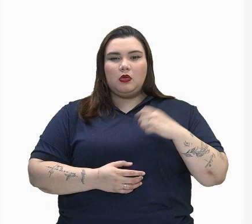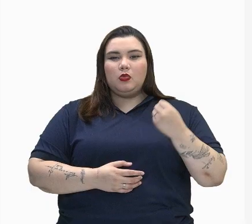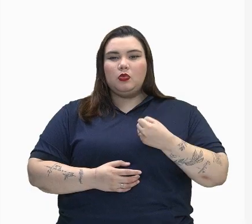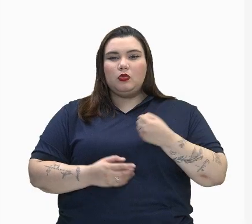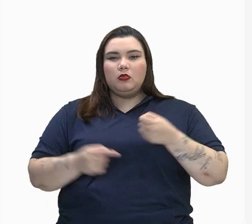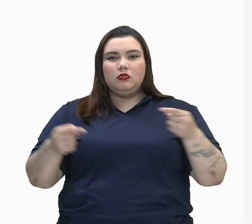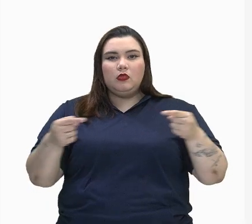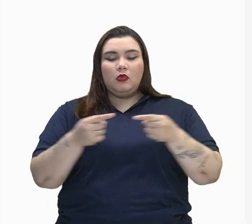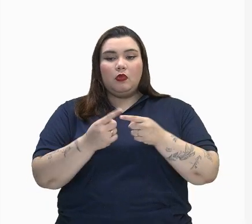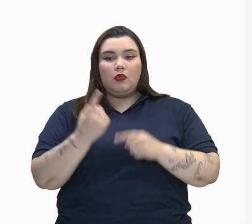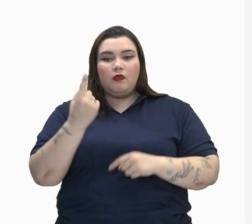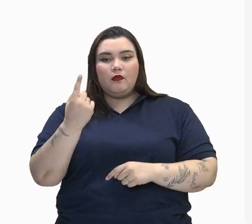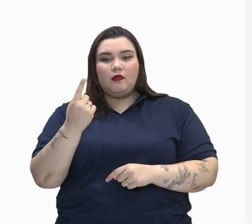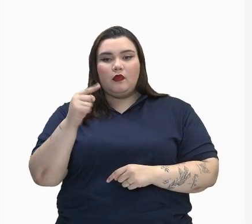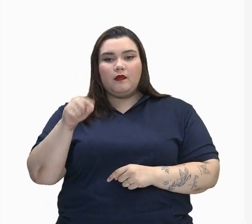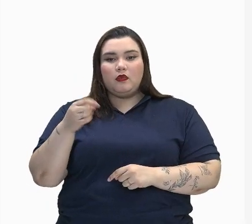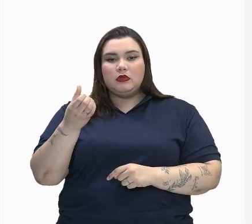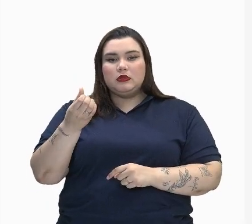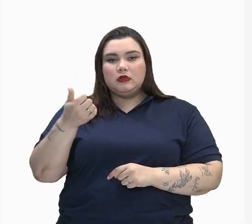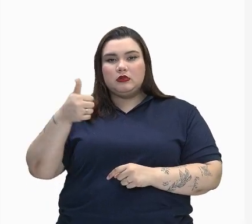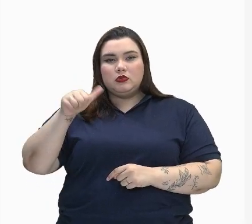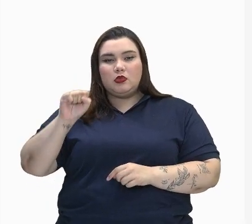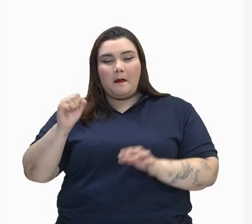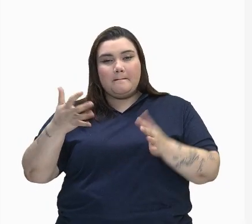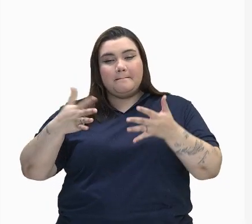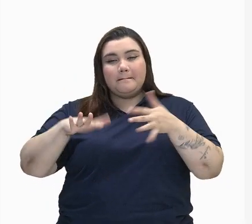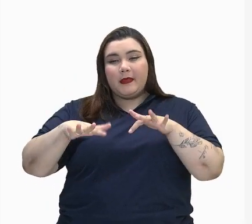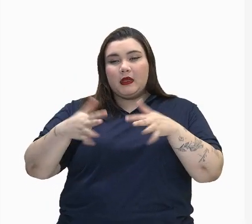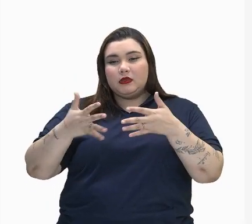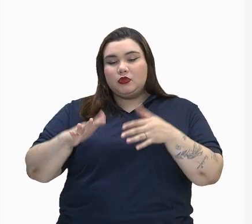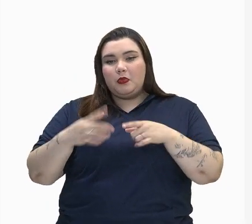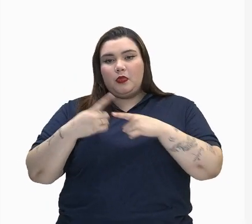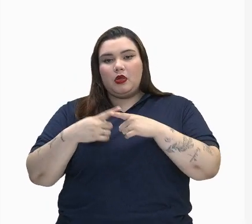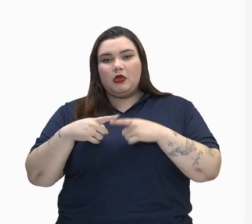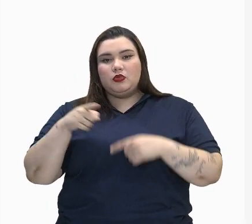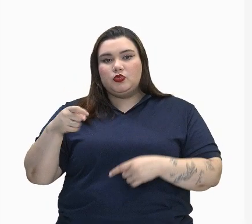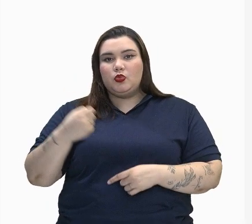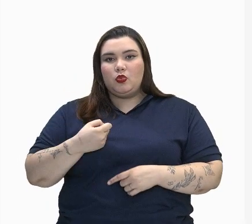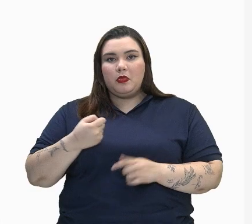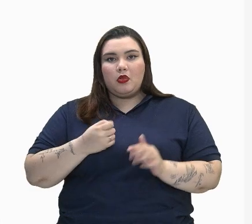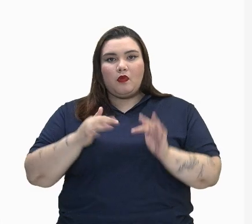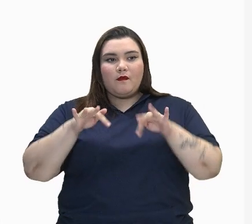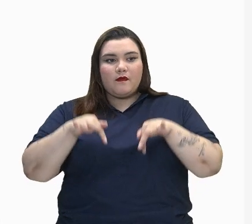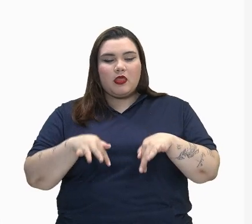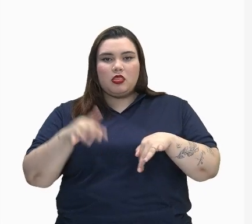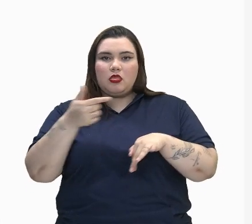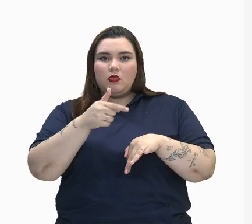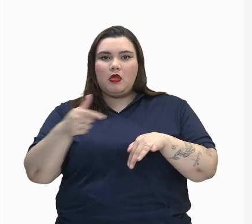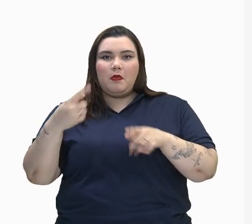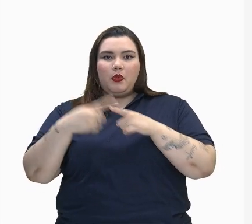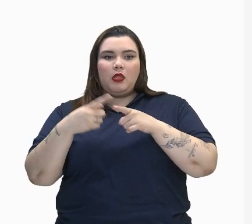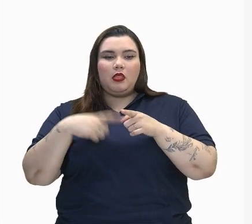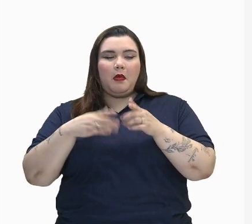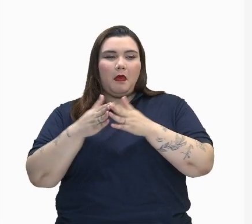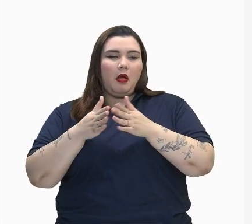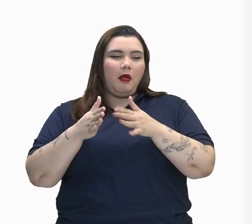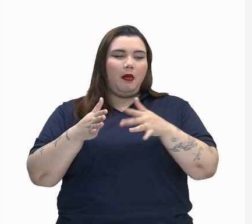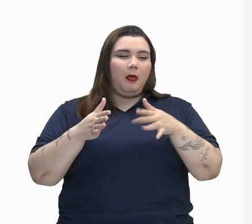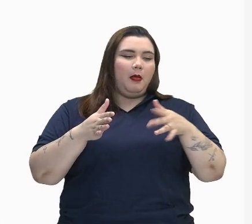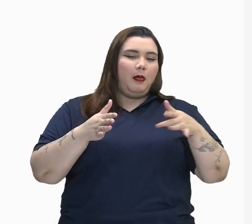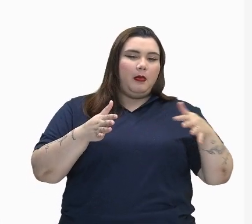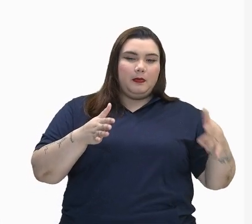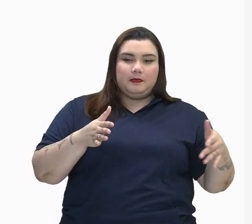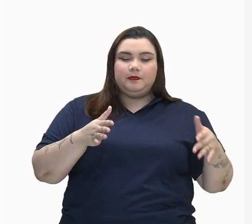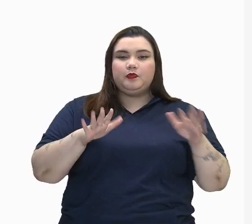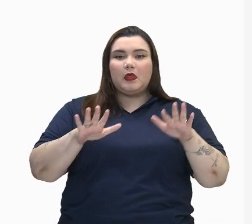1,618, tá? Isso daí é aproximado, porque esse número, na verdade, ele é um número infinito, tá? E como que a gente encontra esse